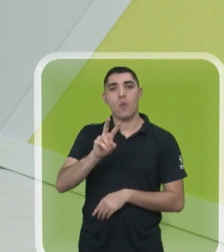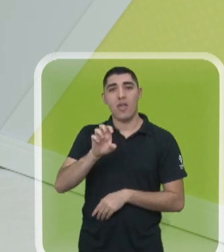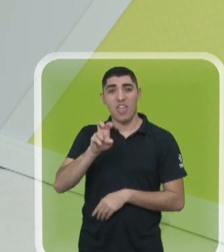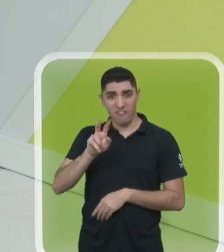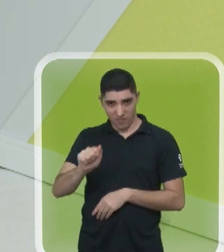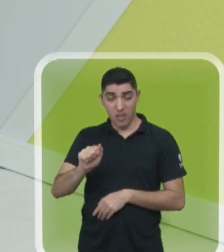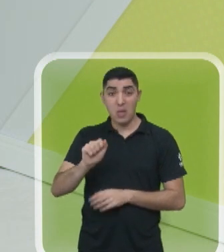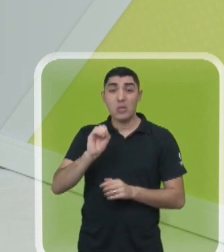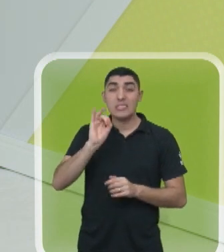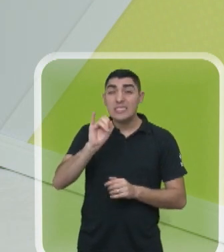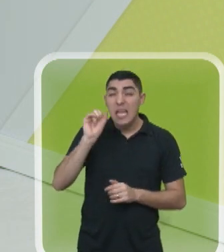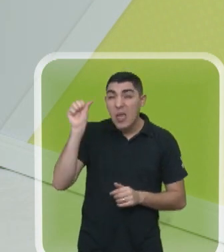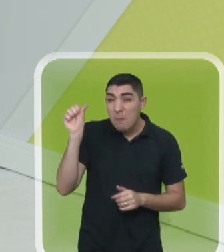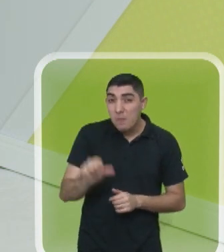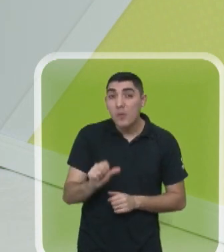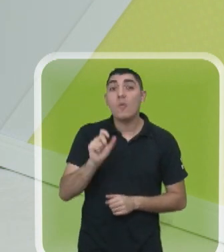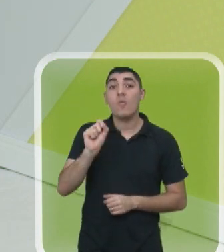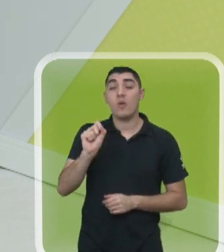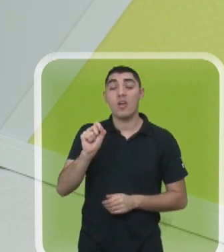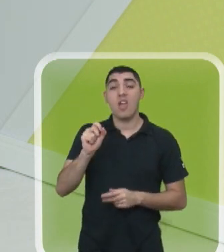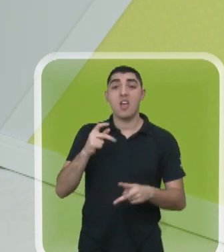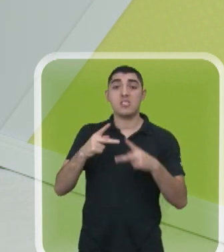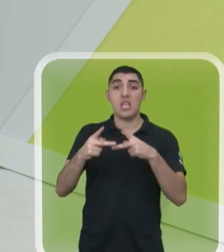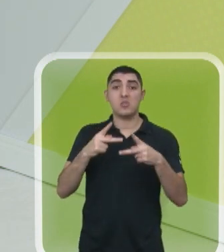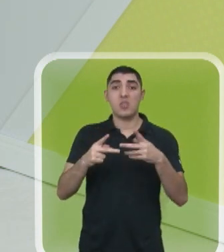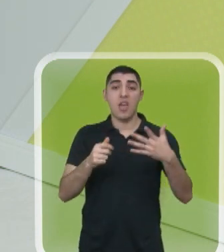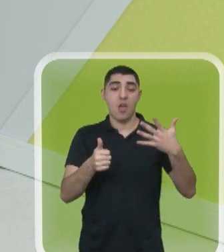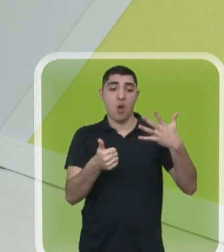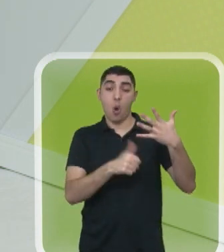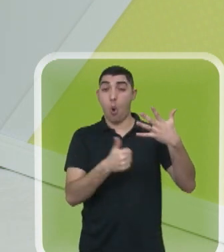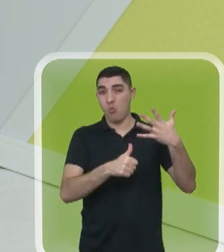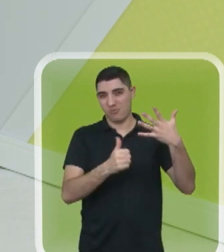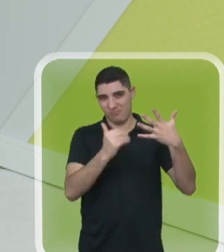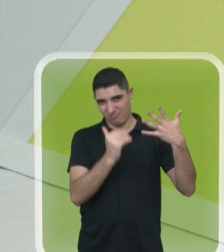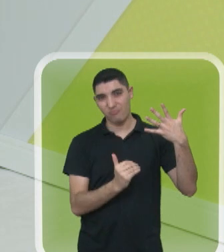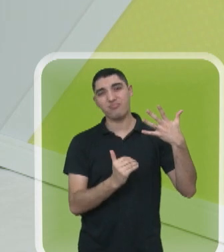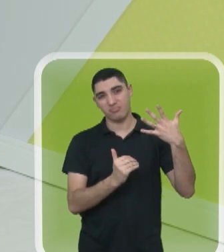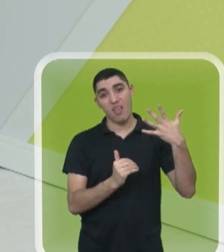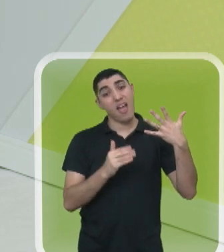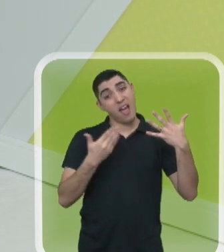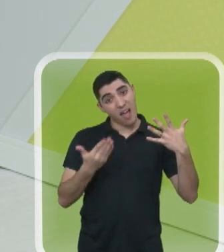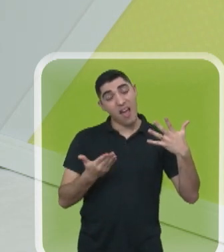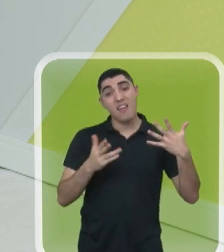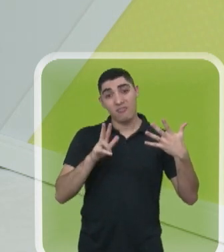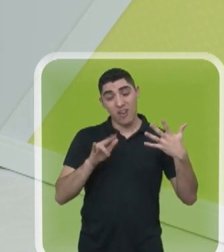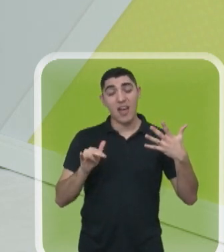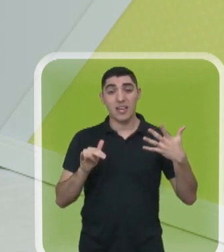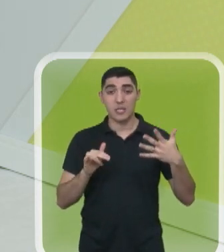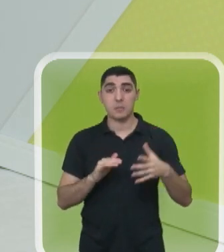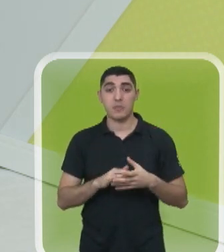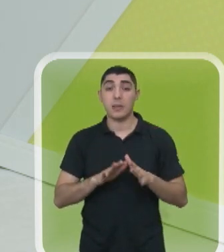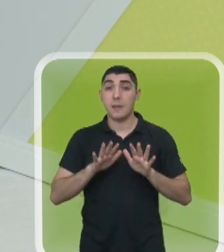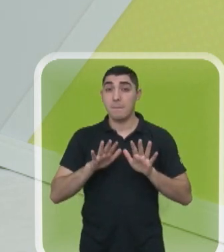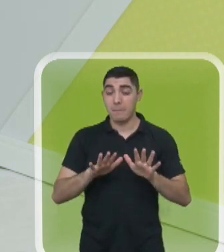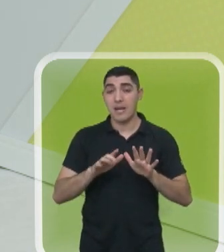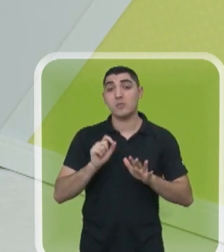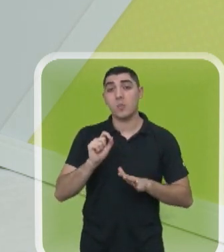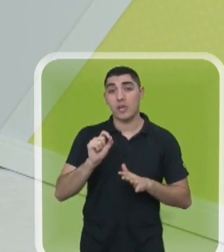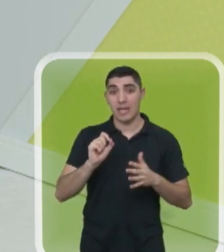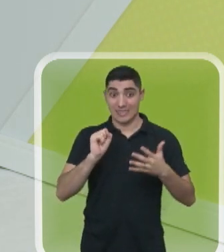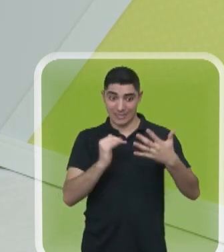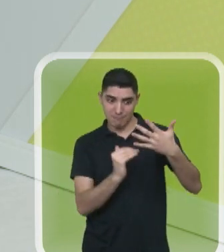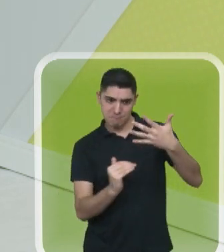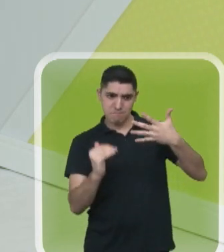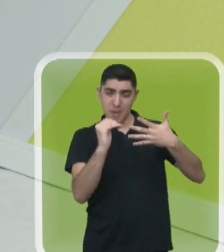para o São José é terminar na 11ª posição. E aí vai... E o interessante de ficar entre os 8 primeiros é